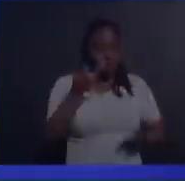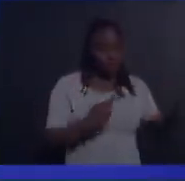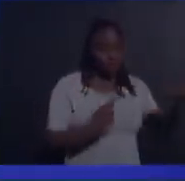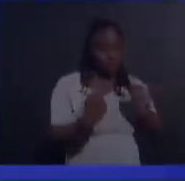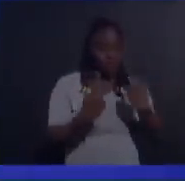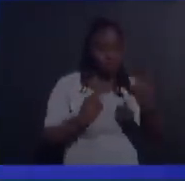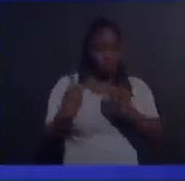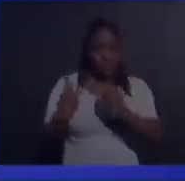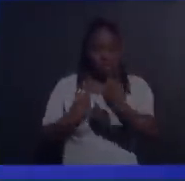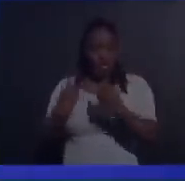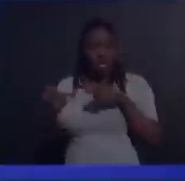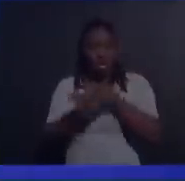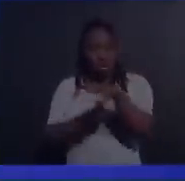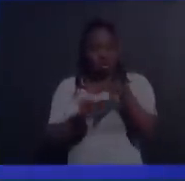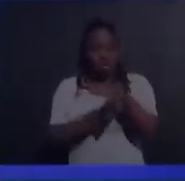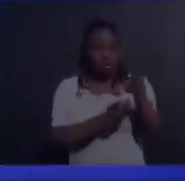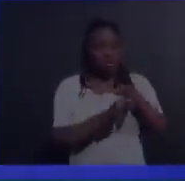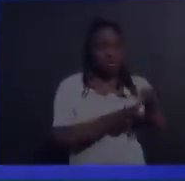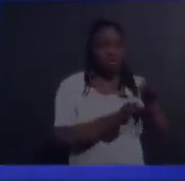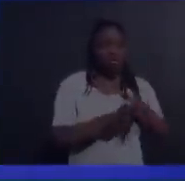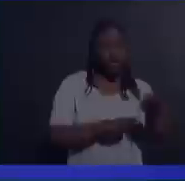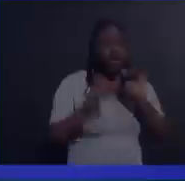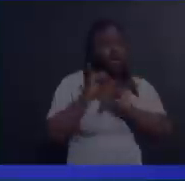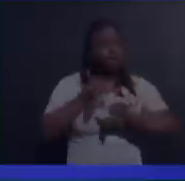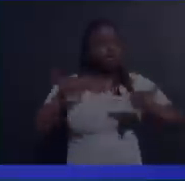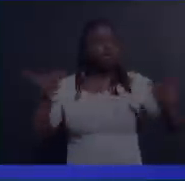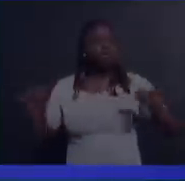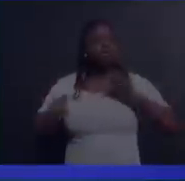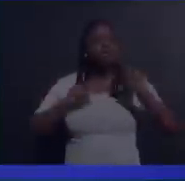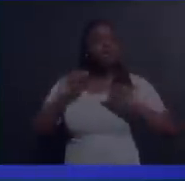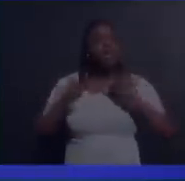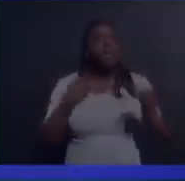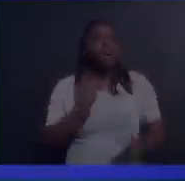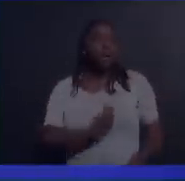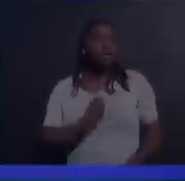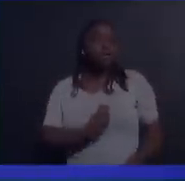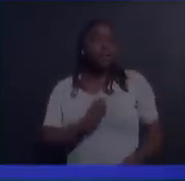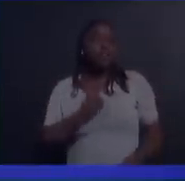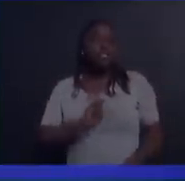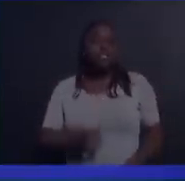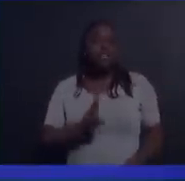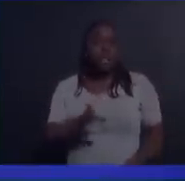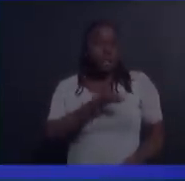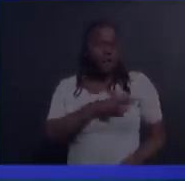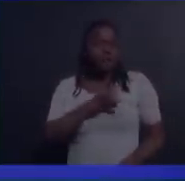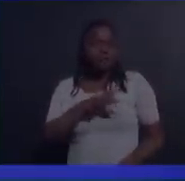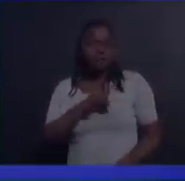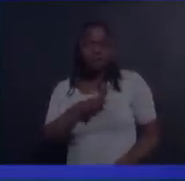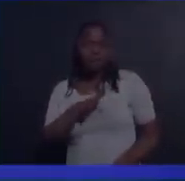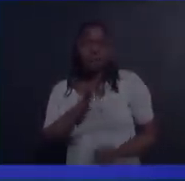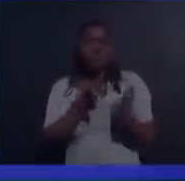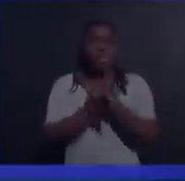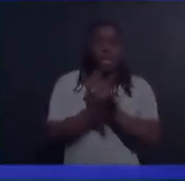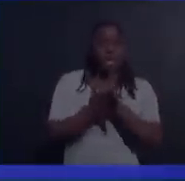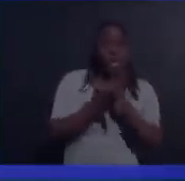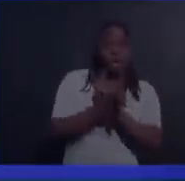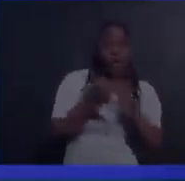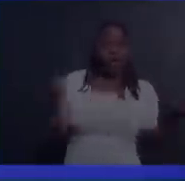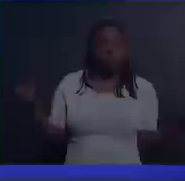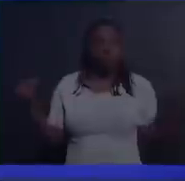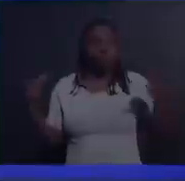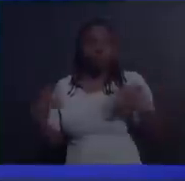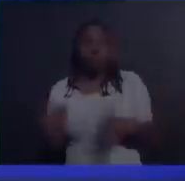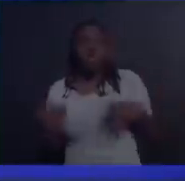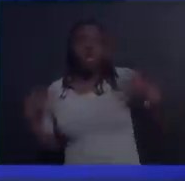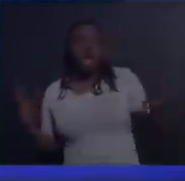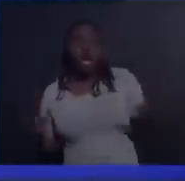nos aconselhar e elas vêm dizer para a gente que elas estão vivendo com medo. Alguns dizem que é porque o mundo